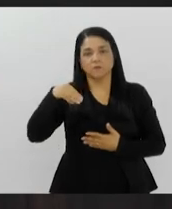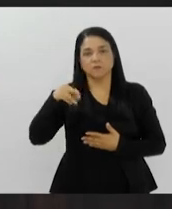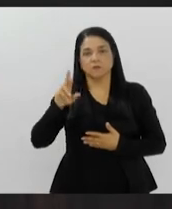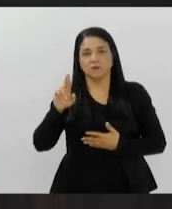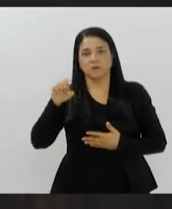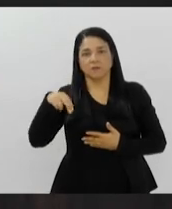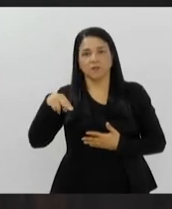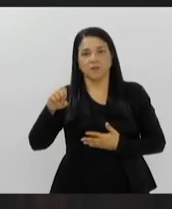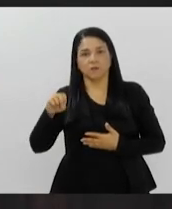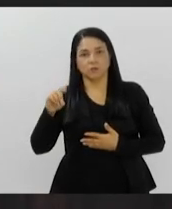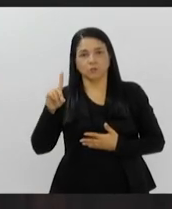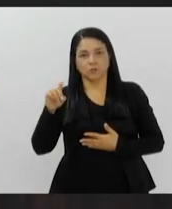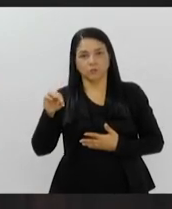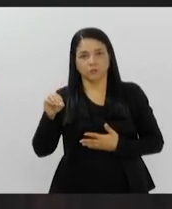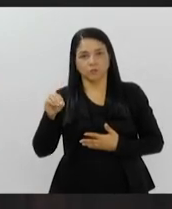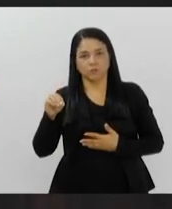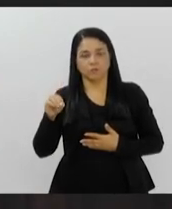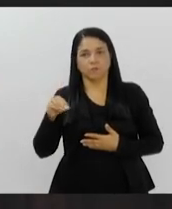Machado.